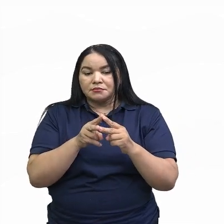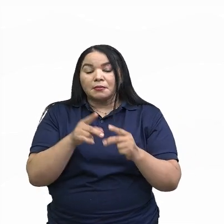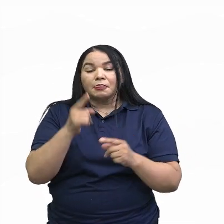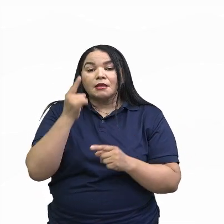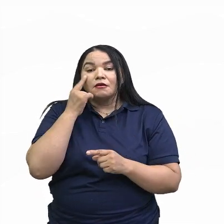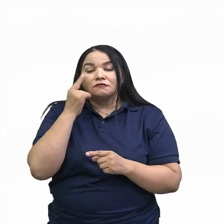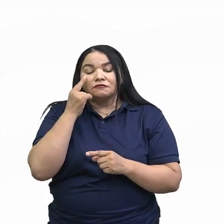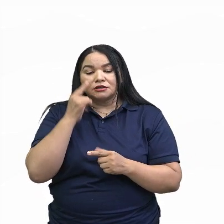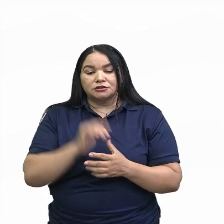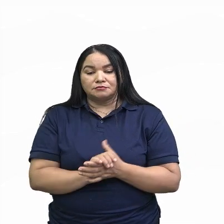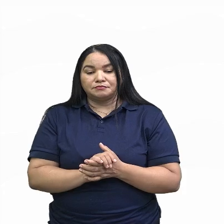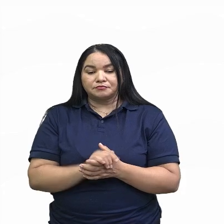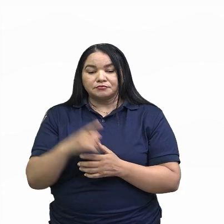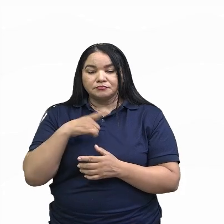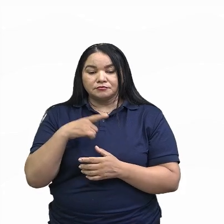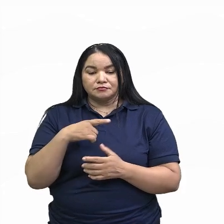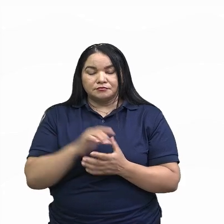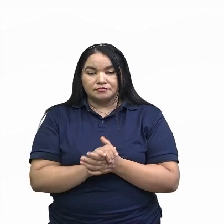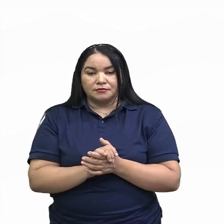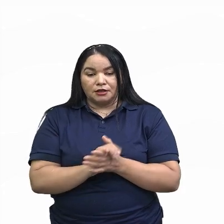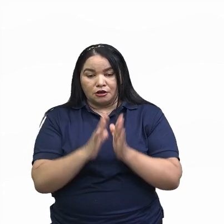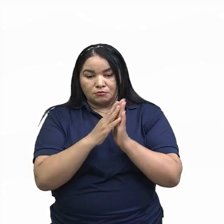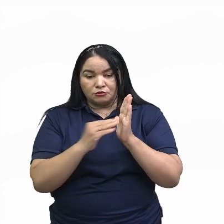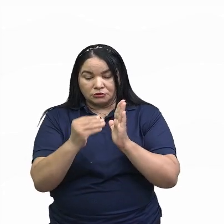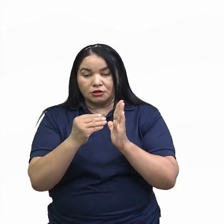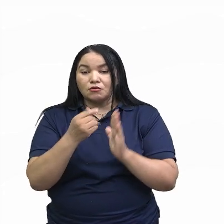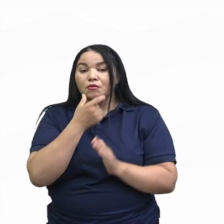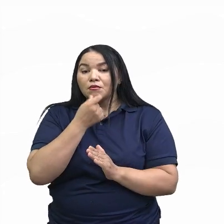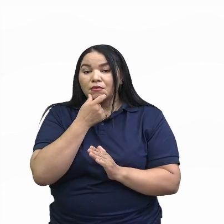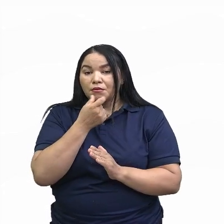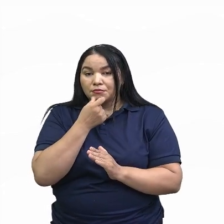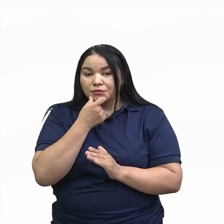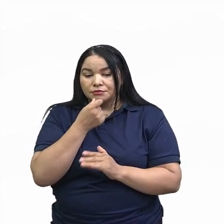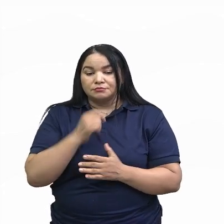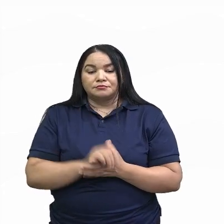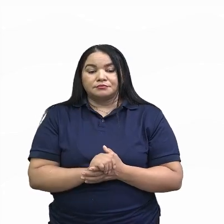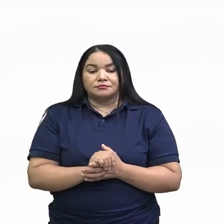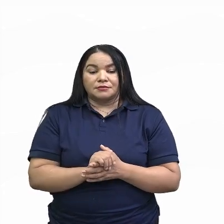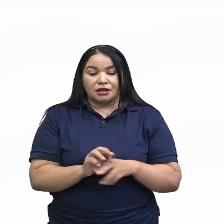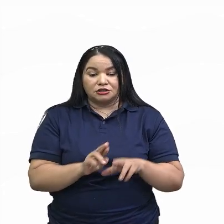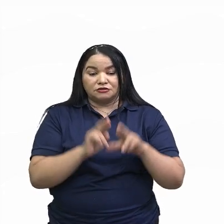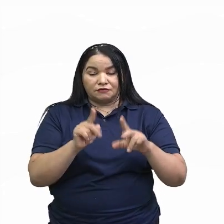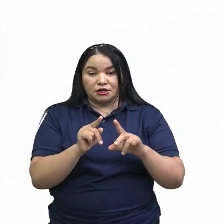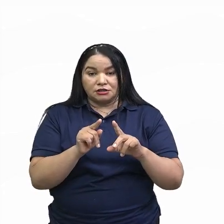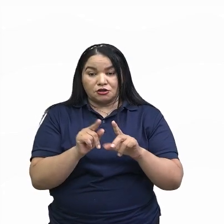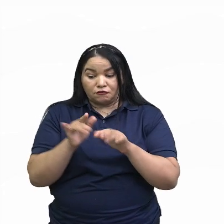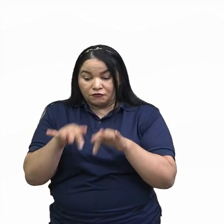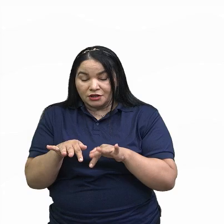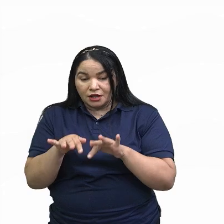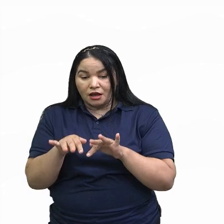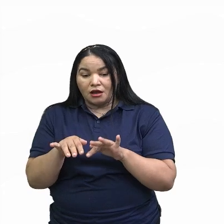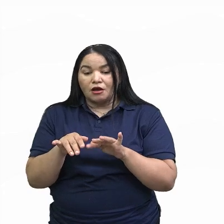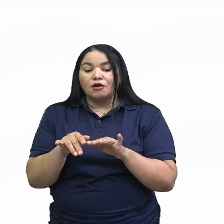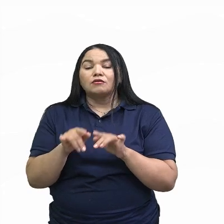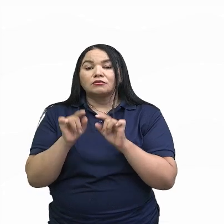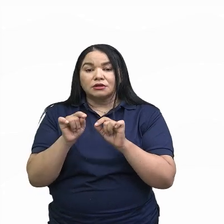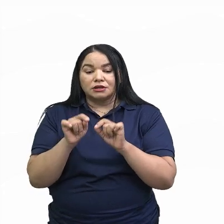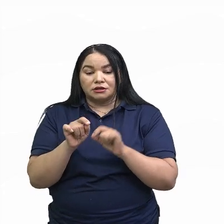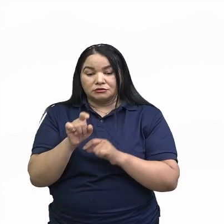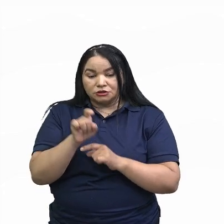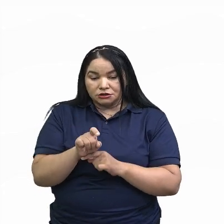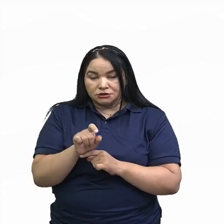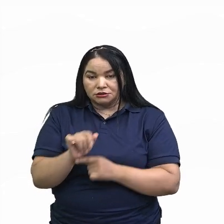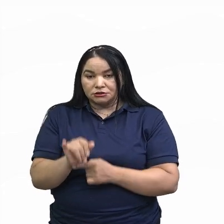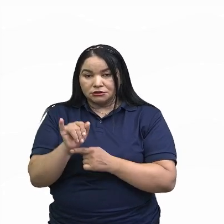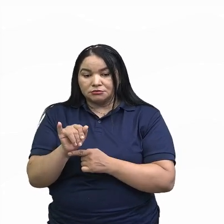aí o meu cariótipo, né, o modelo masculino, que só diferencia aquele último ali, que é o sexual, né, o último